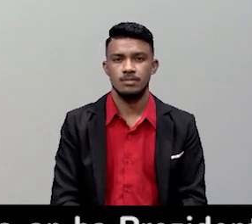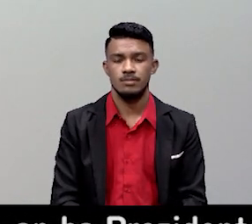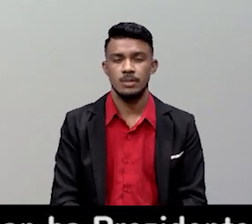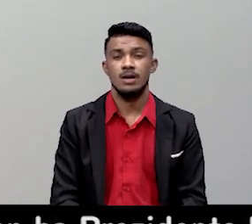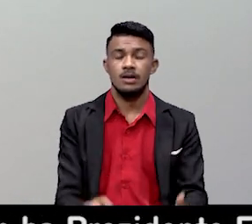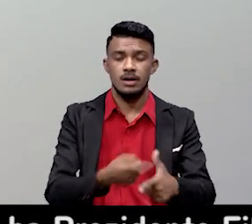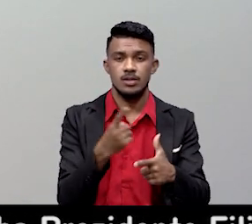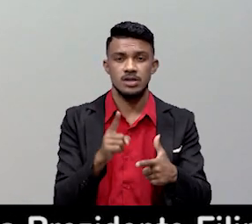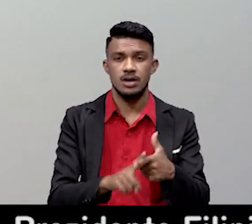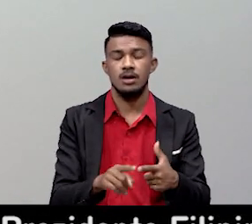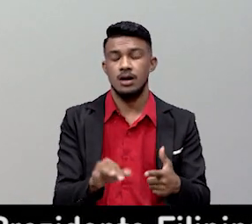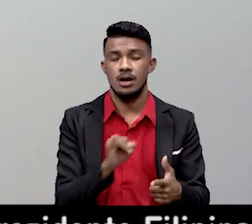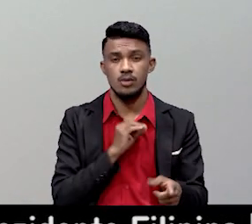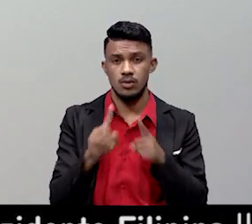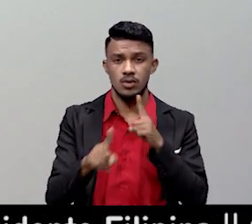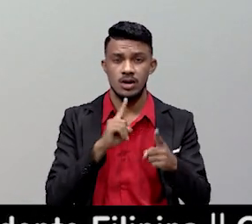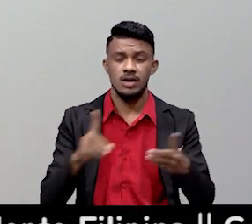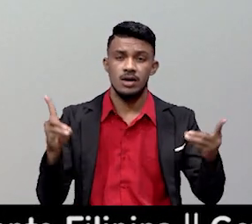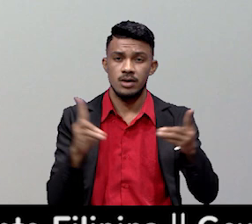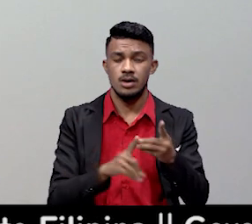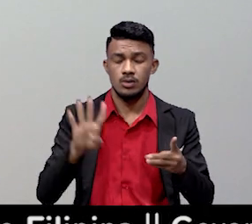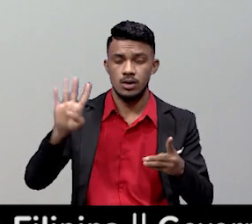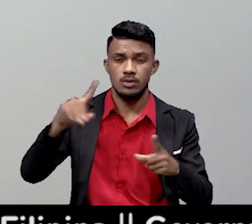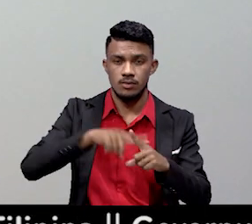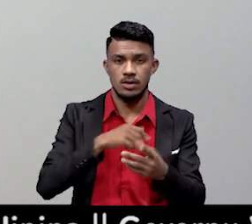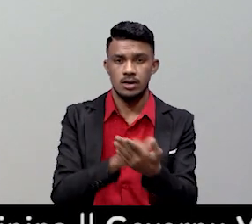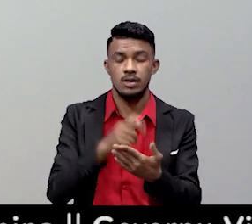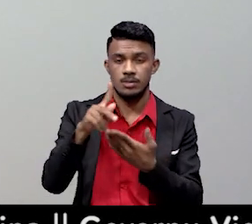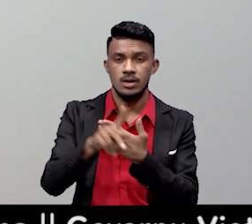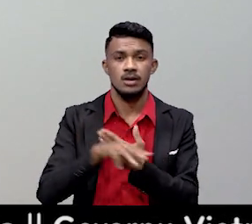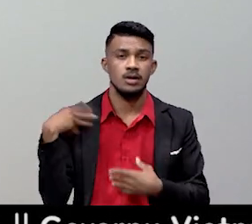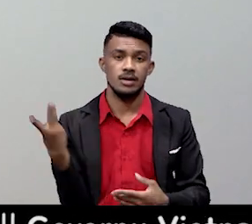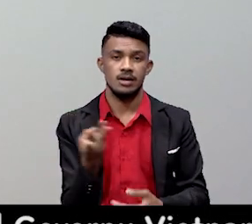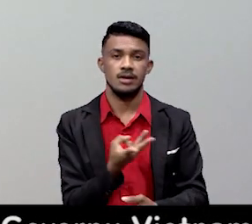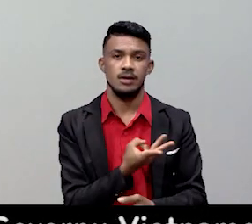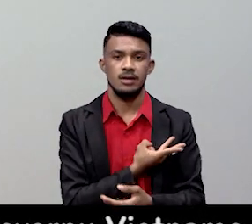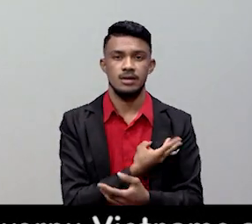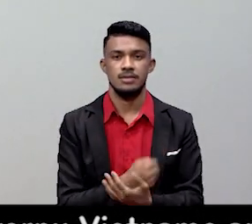depois de ano, depois de dia 4 de abril, Itália.